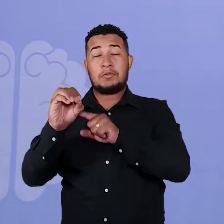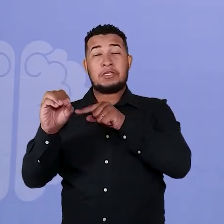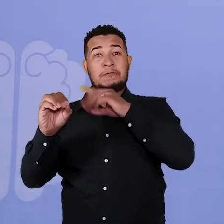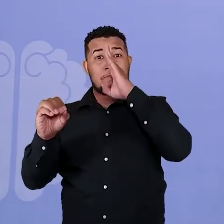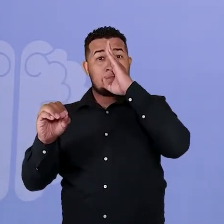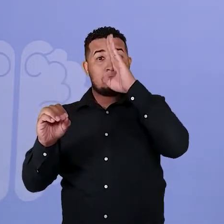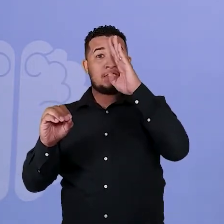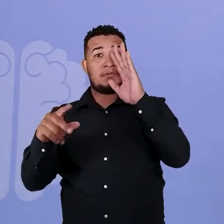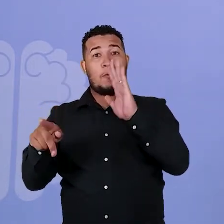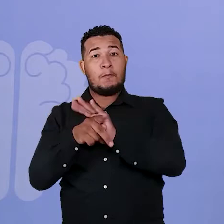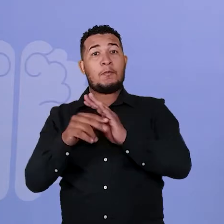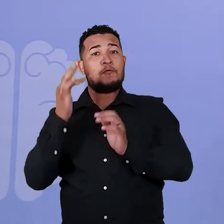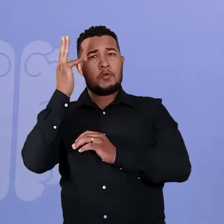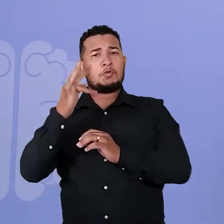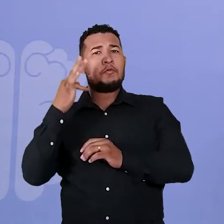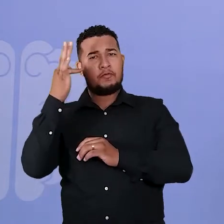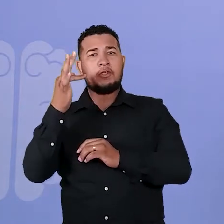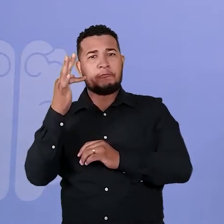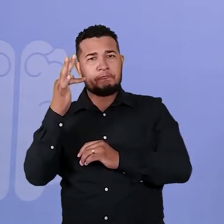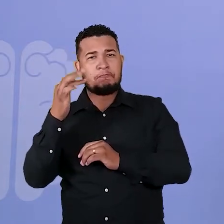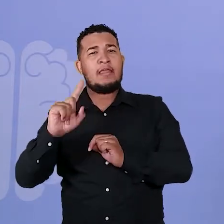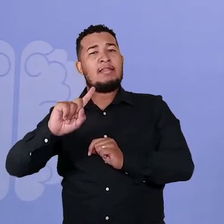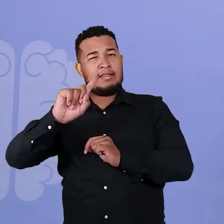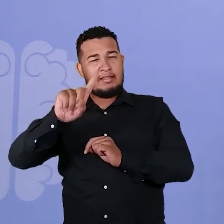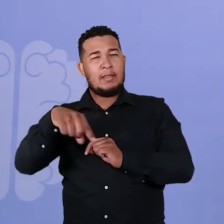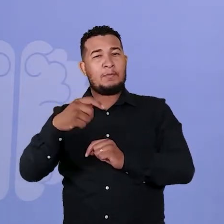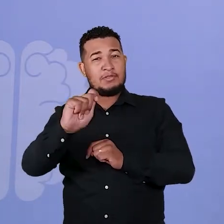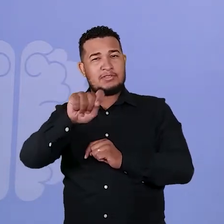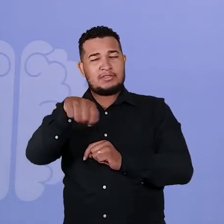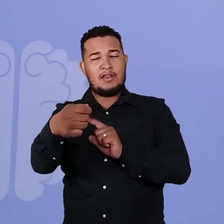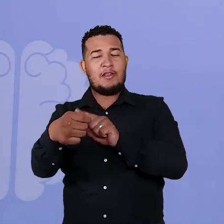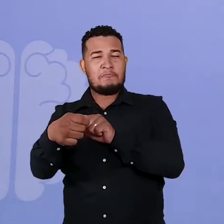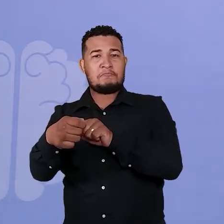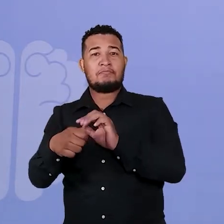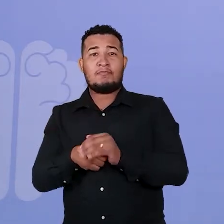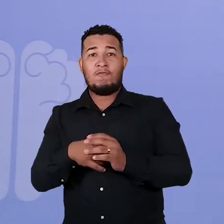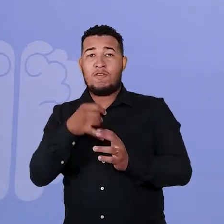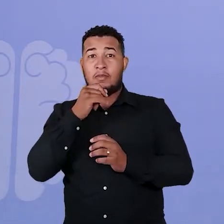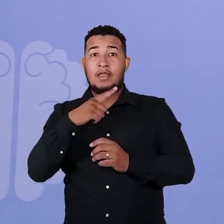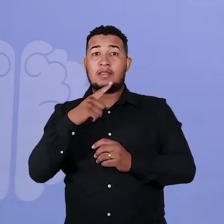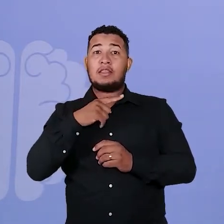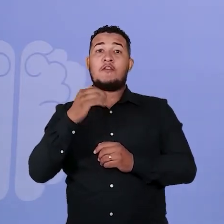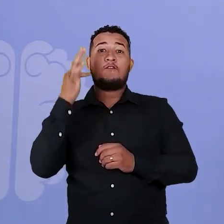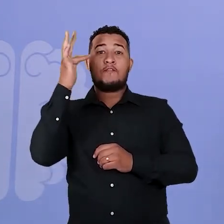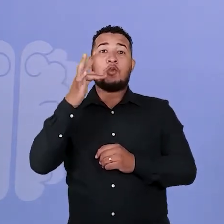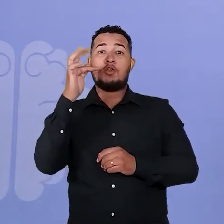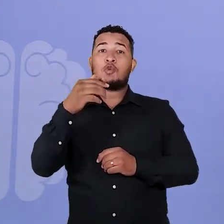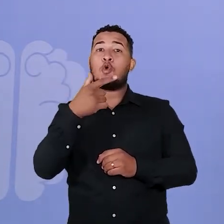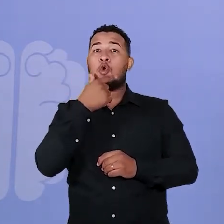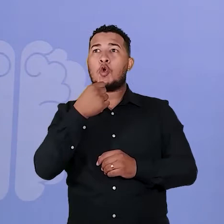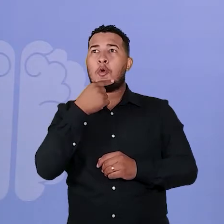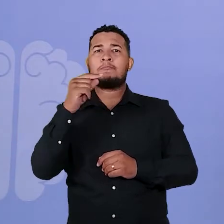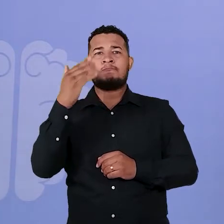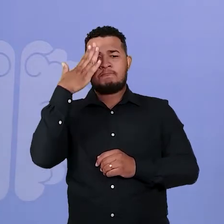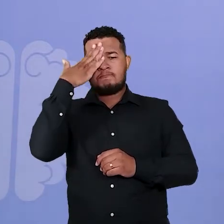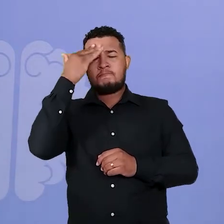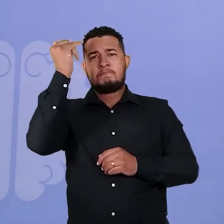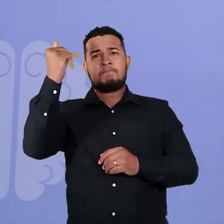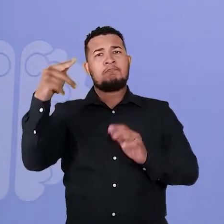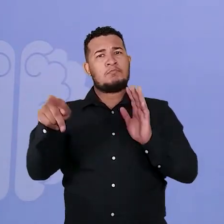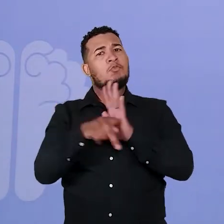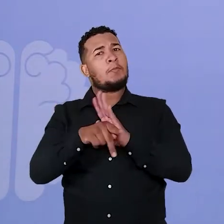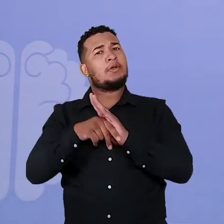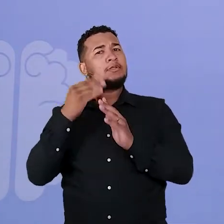centro da filosofia. E a gente tem aqui um filósofo francês chamado Maurice Merleau-Ponty